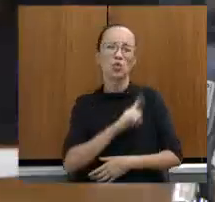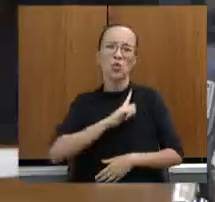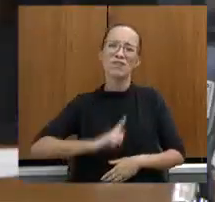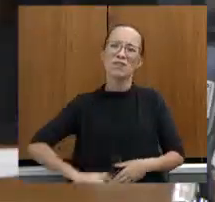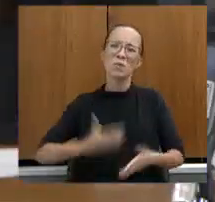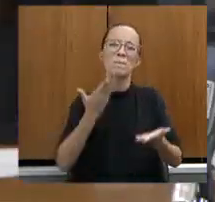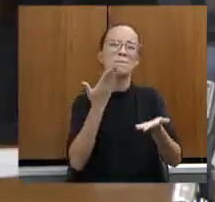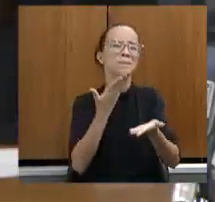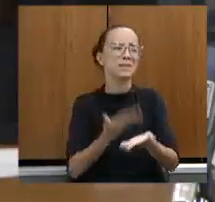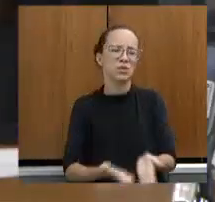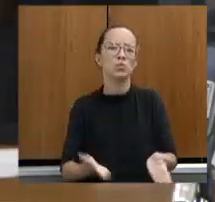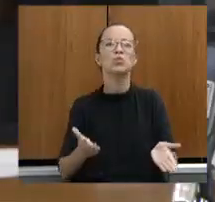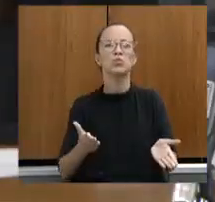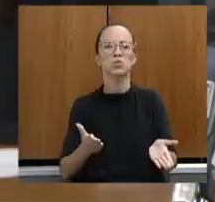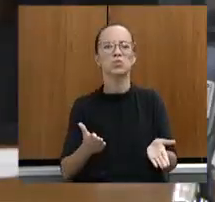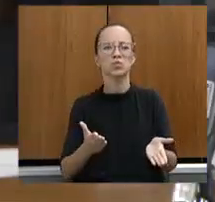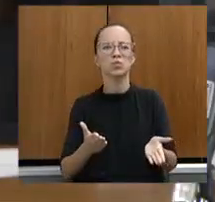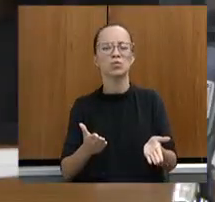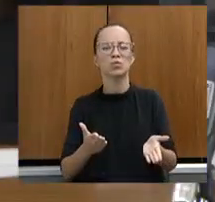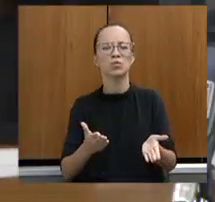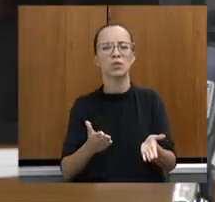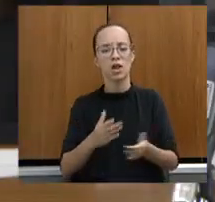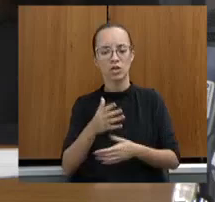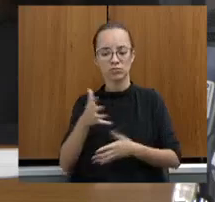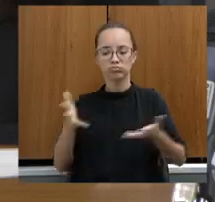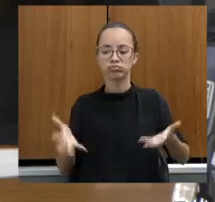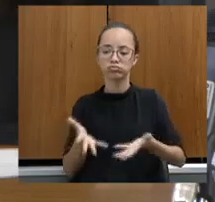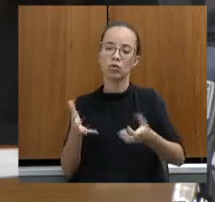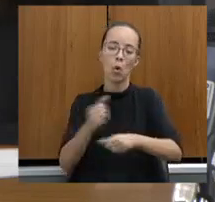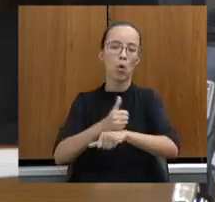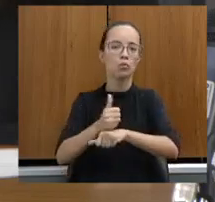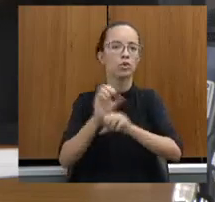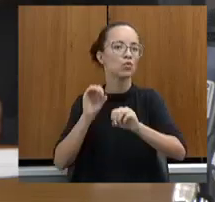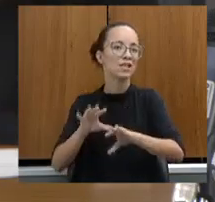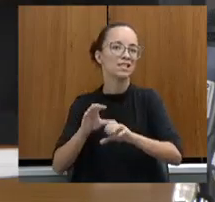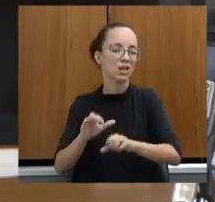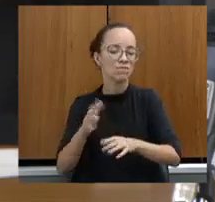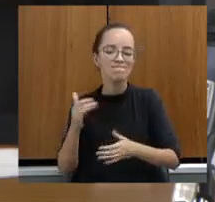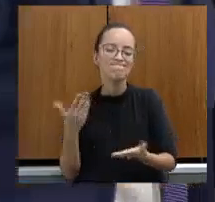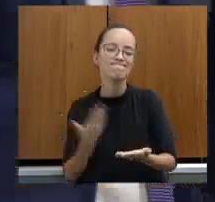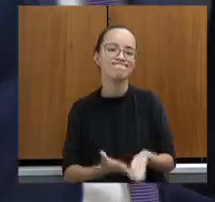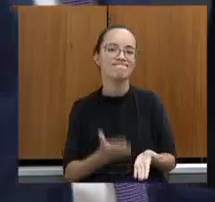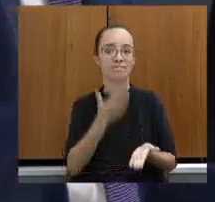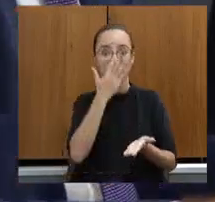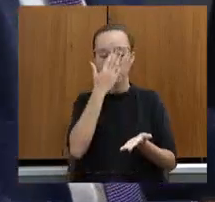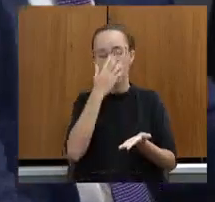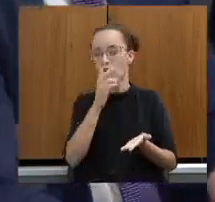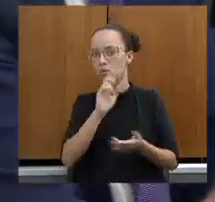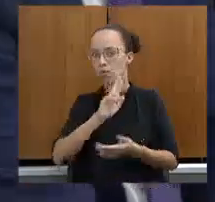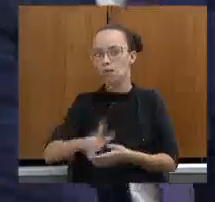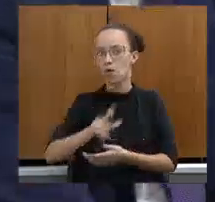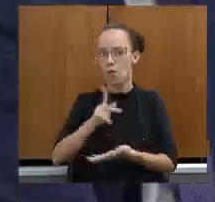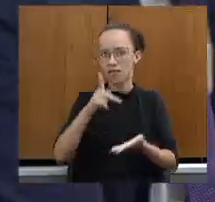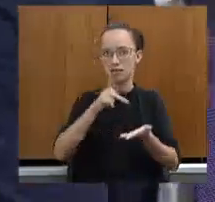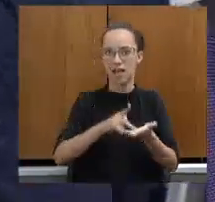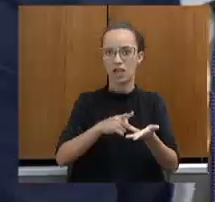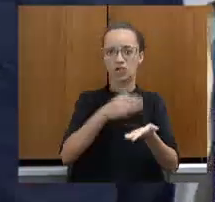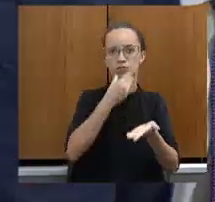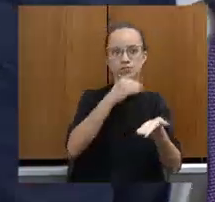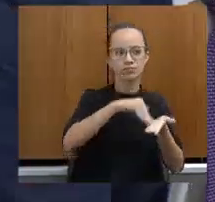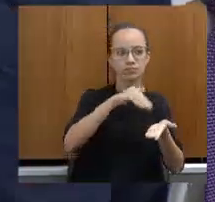chance de tratar com dignidade os profissionais da Educação não é verdade que o secretário de educação foi